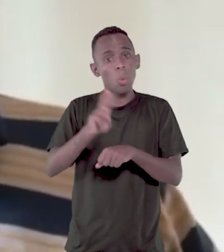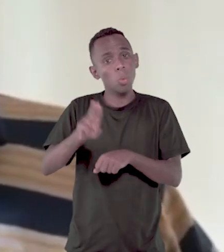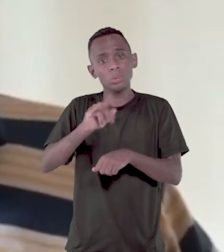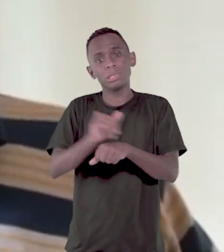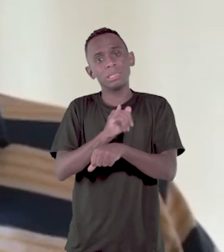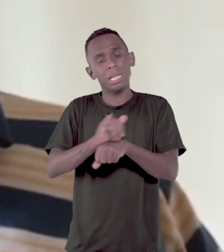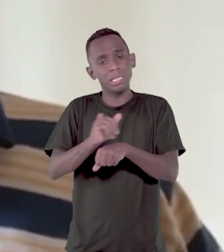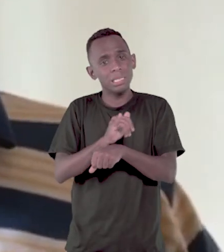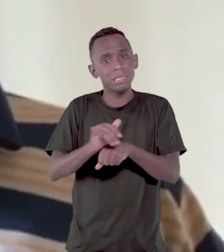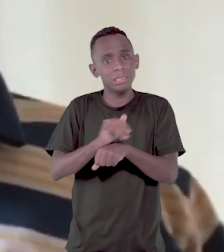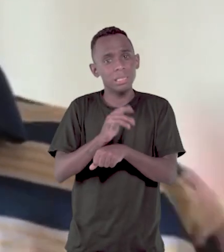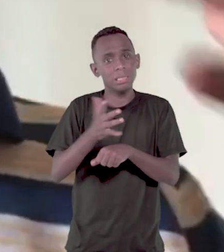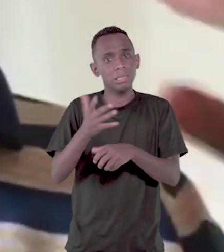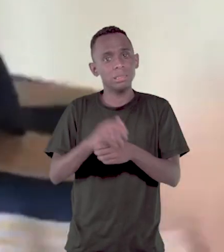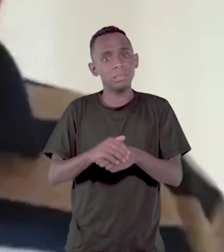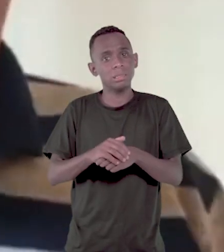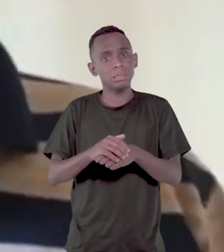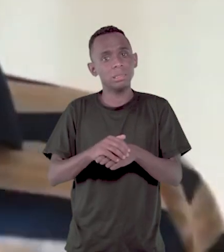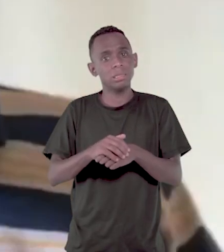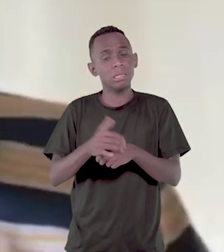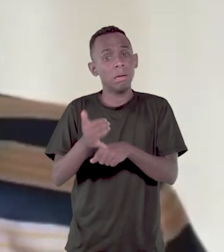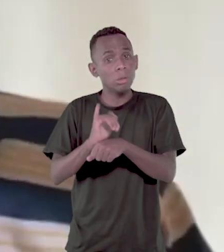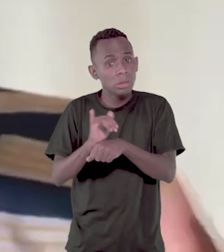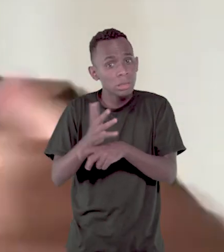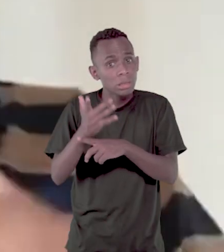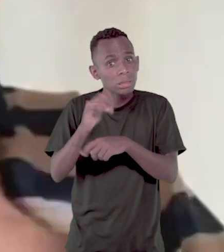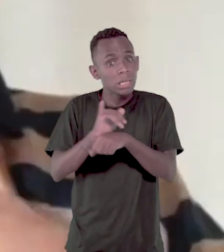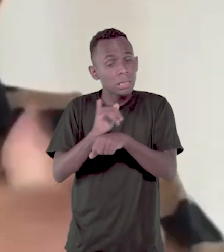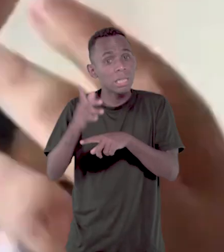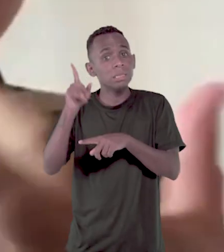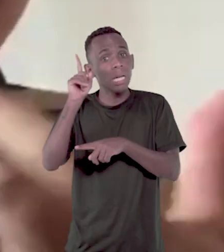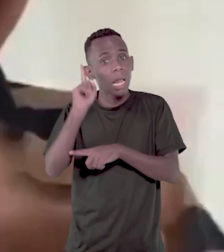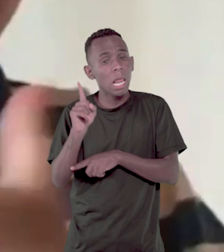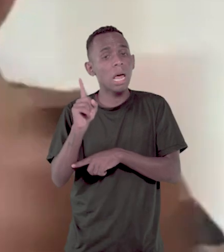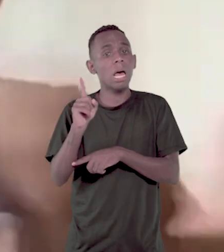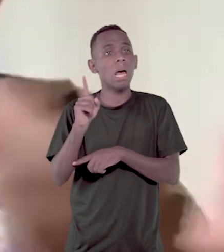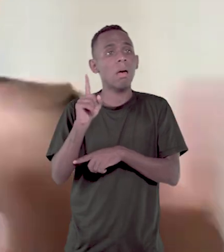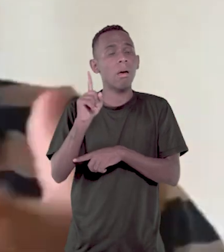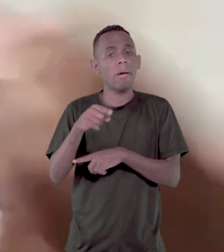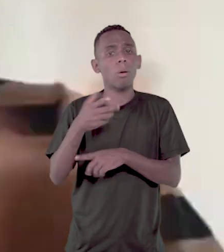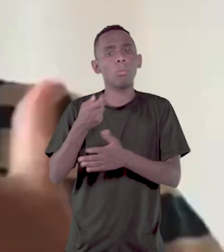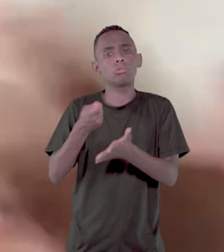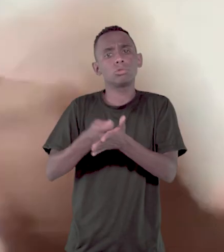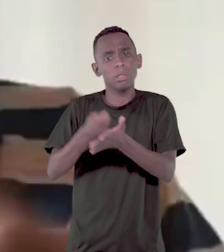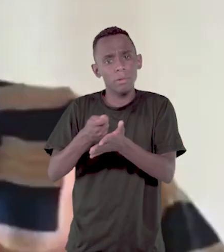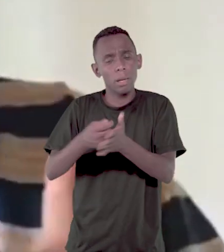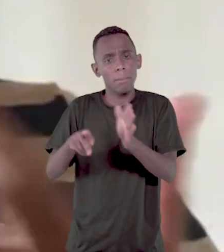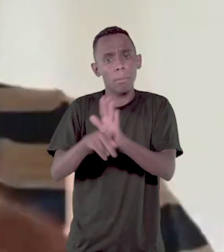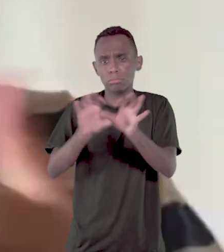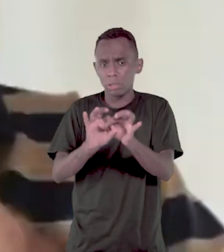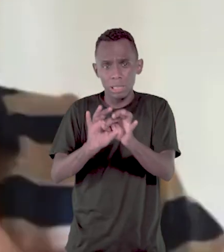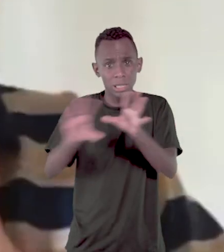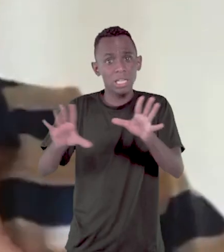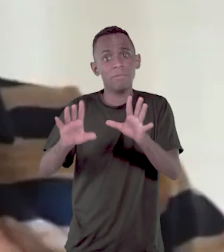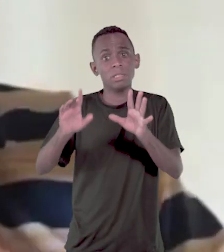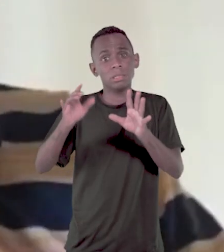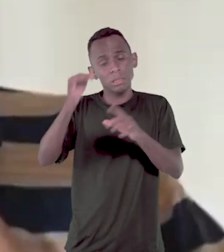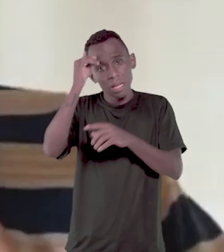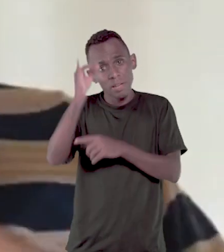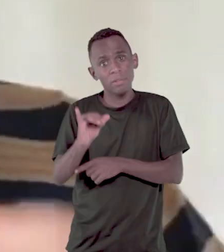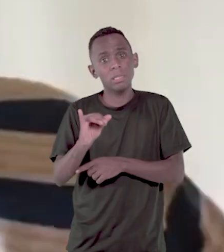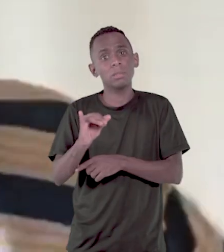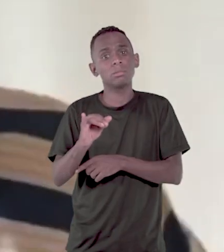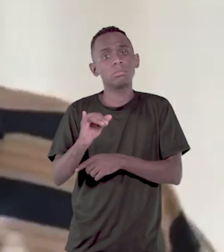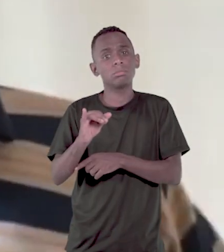O nordestino é conservador. Ele não é, ele é um conservador liberal, porque ele está